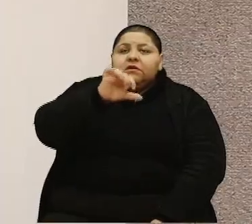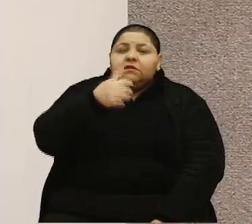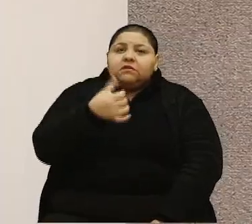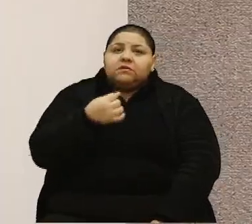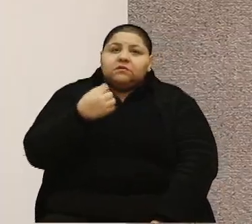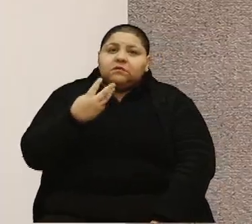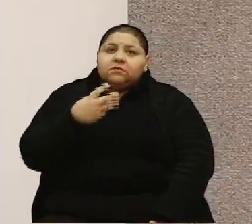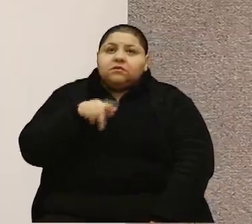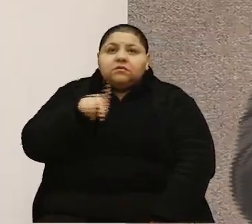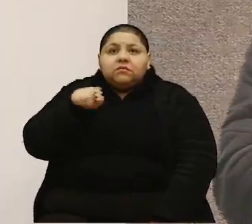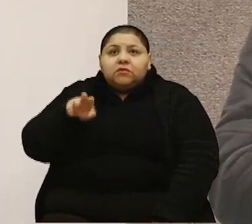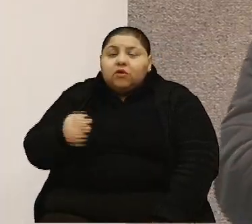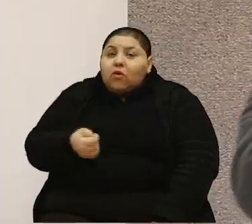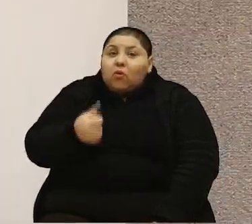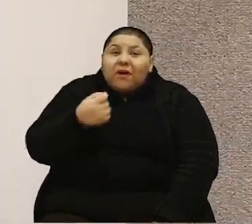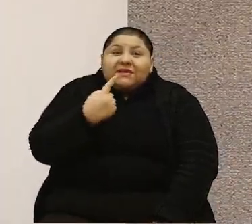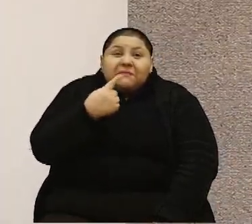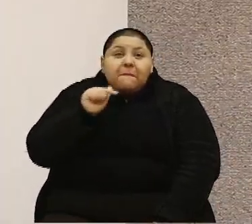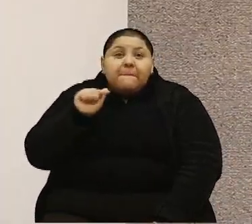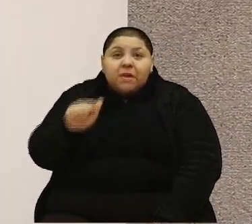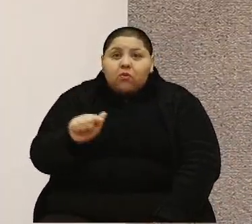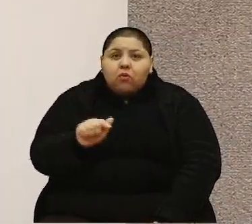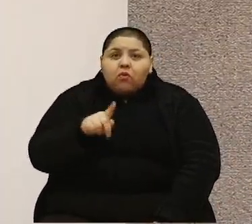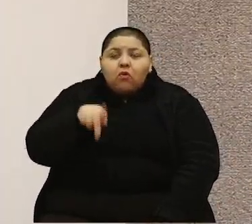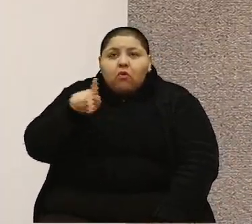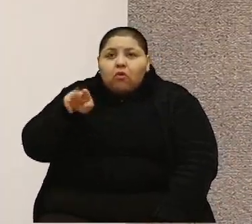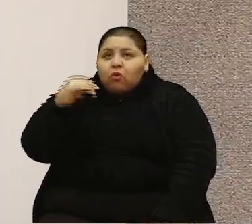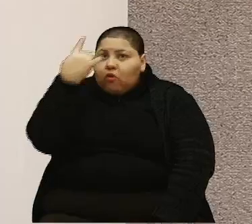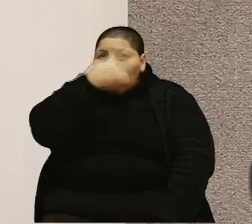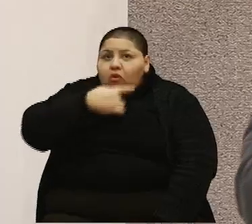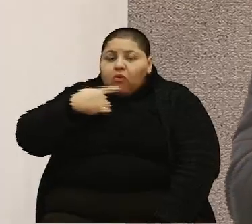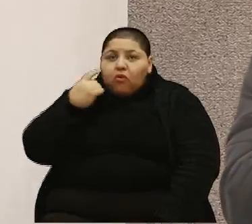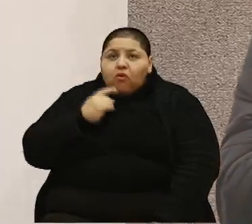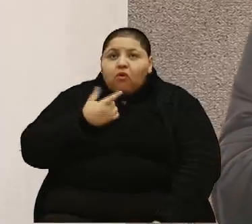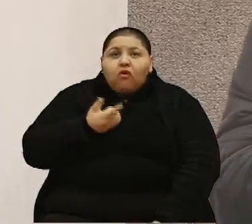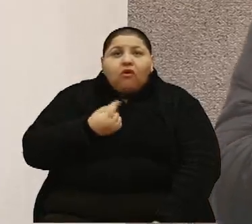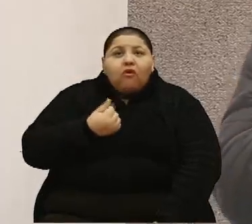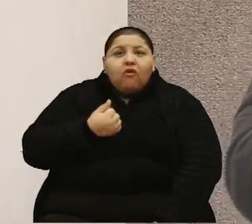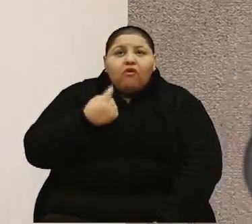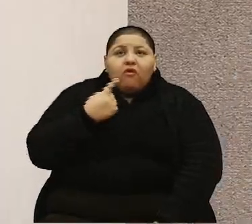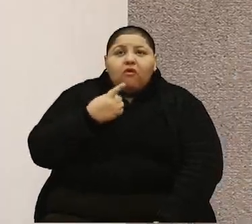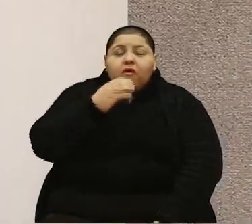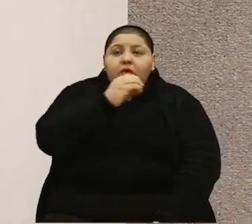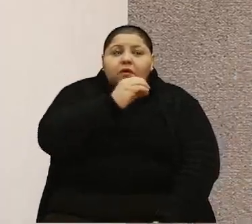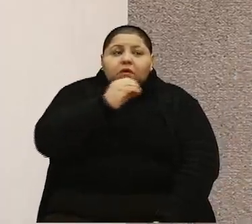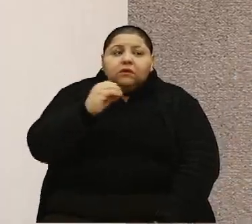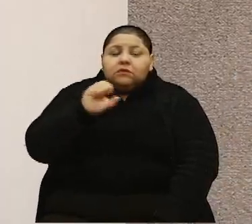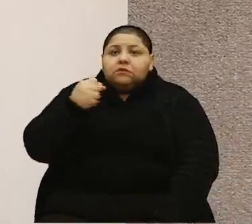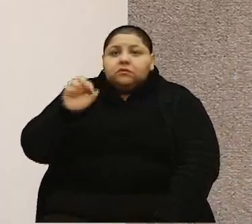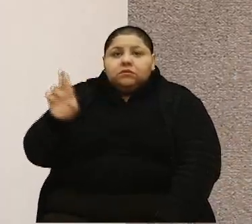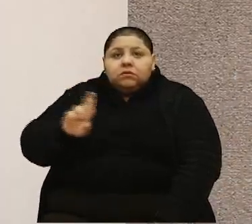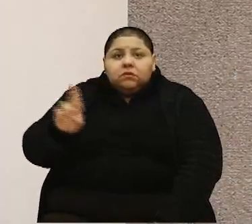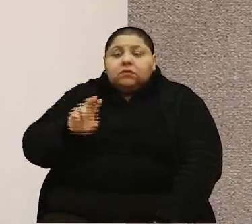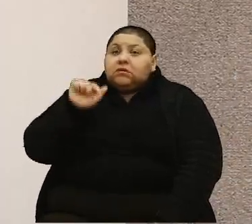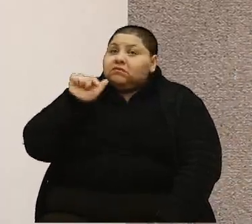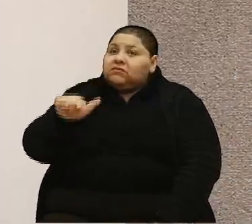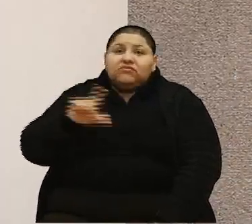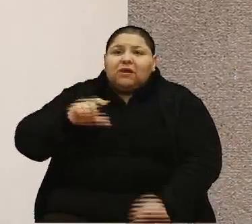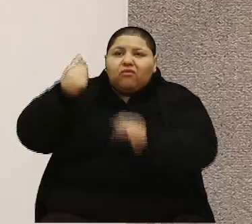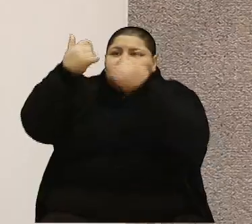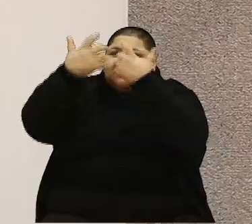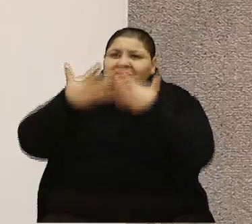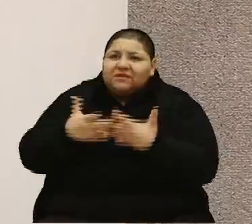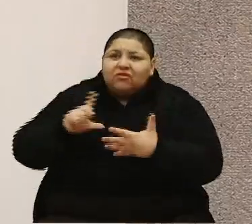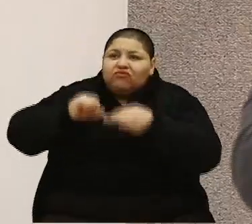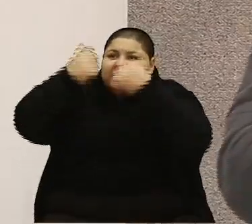963 kWh, quase 1.000 kWh, dando um valor total de R$ 1.108. Então, é injustificável,